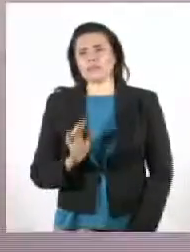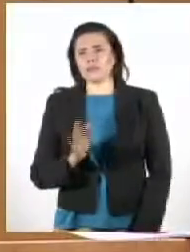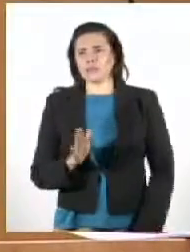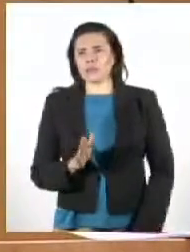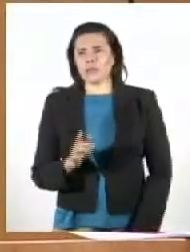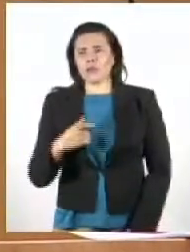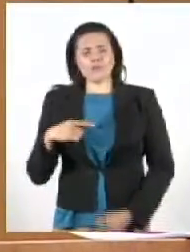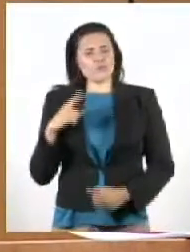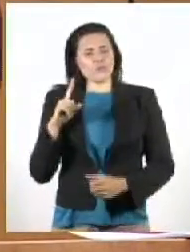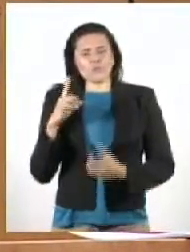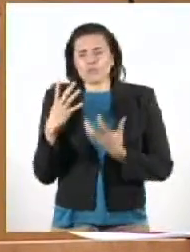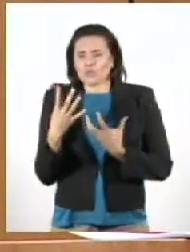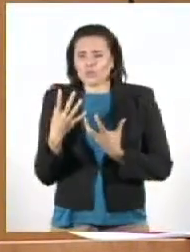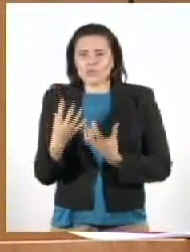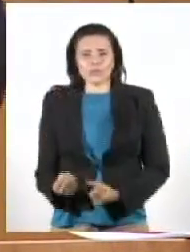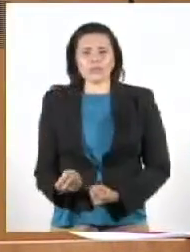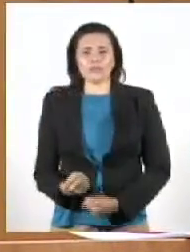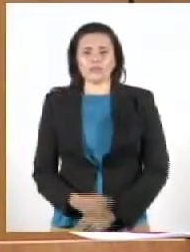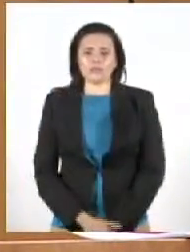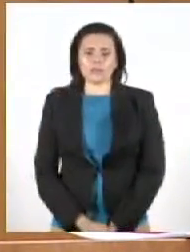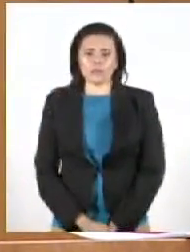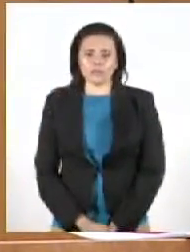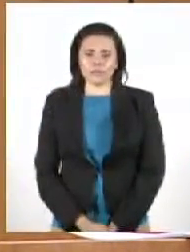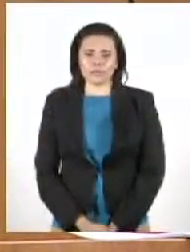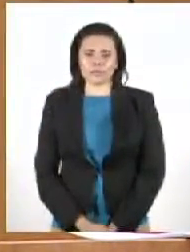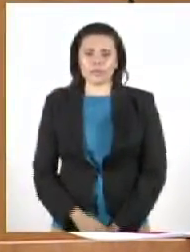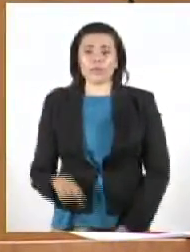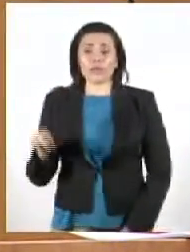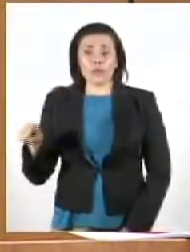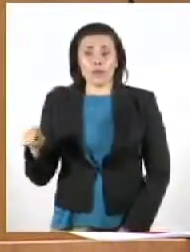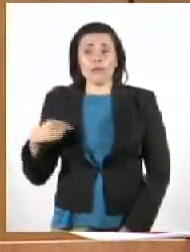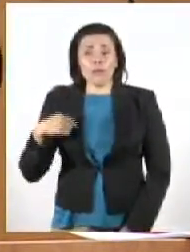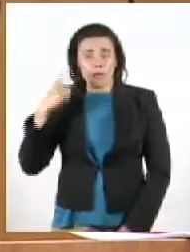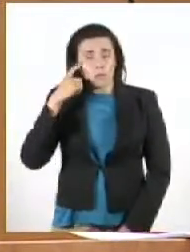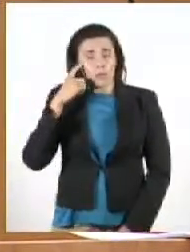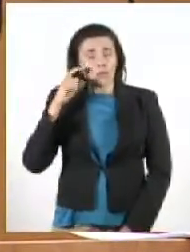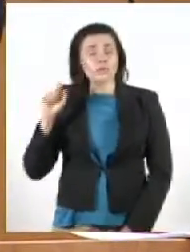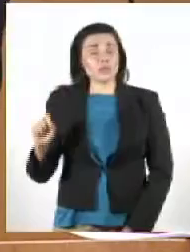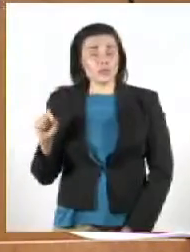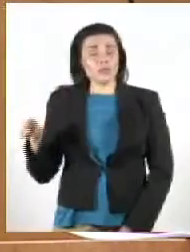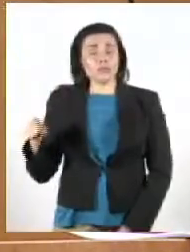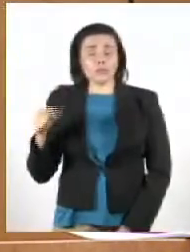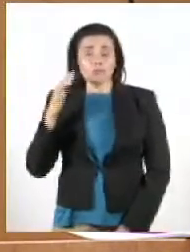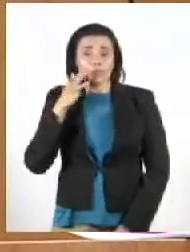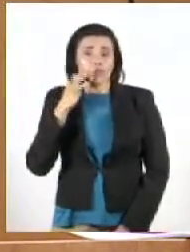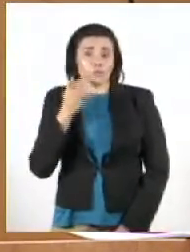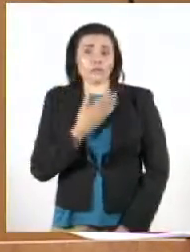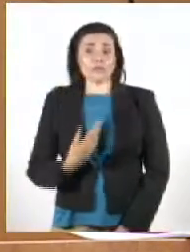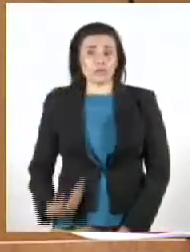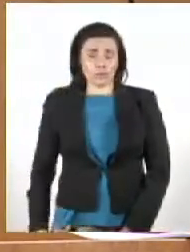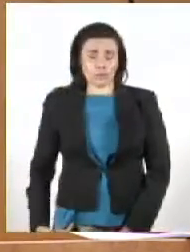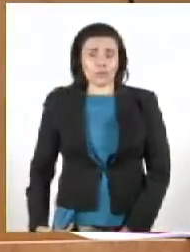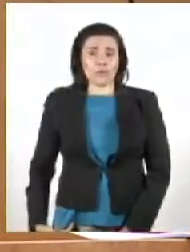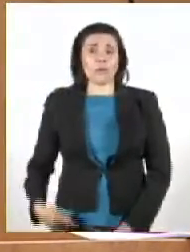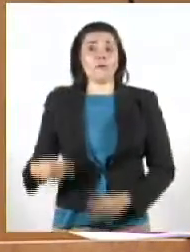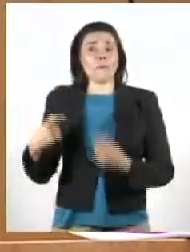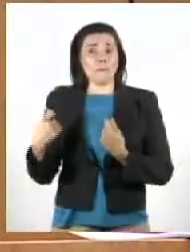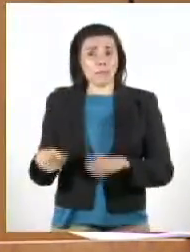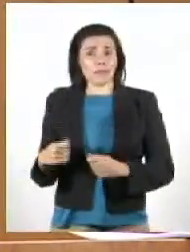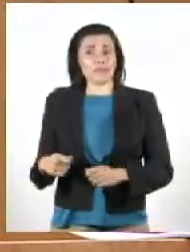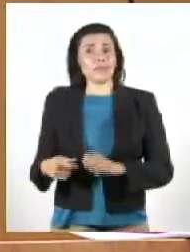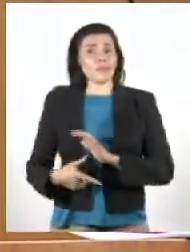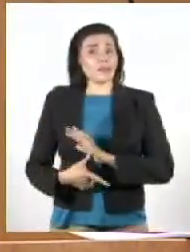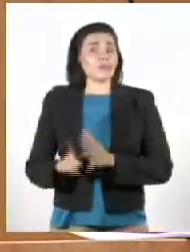de desqualificar a oposição, ao invés de desqualificar quem o critica, ao invés de desqualificar o seu